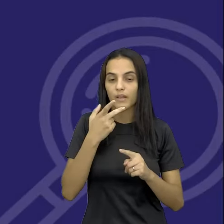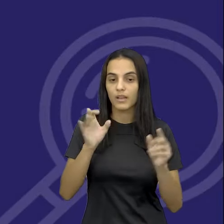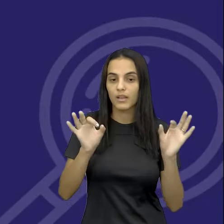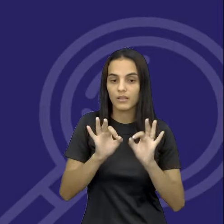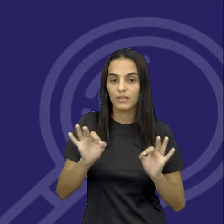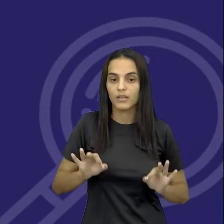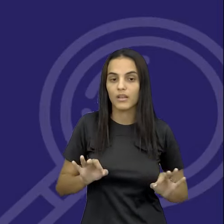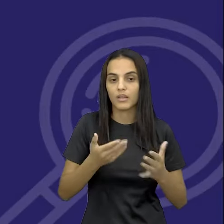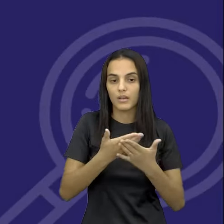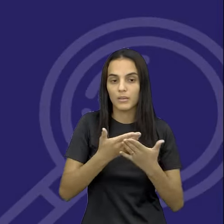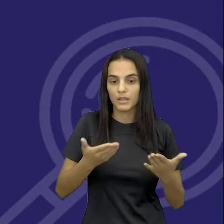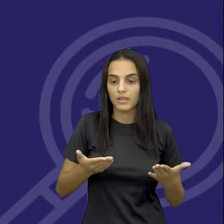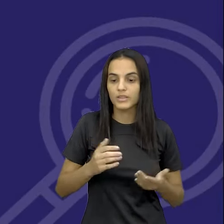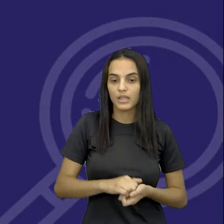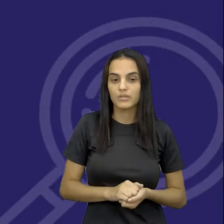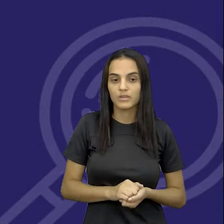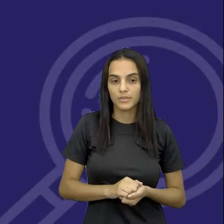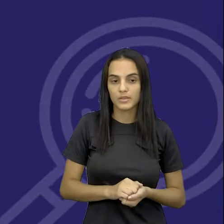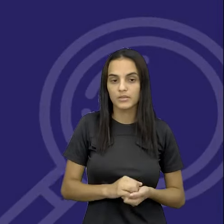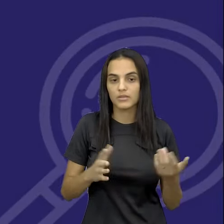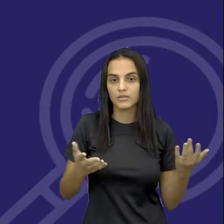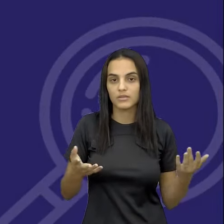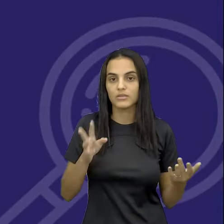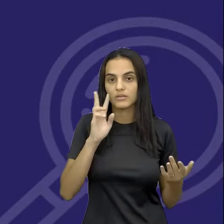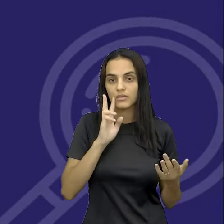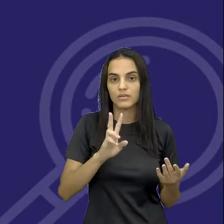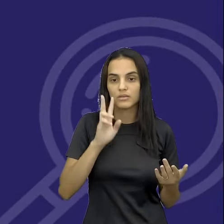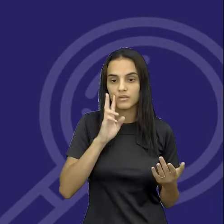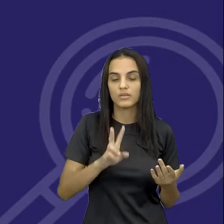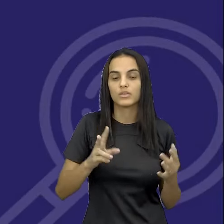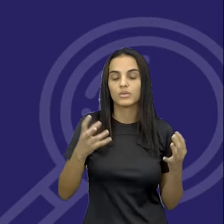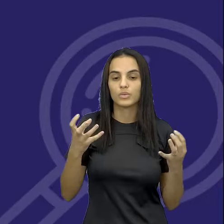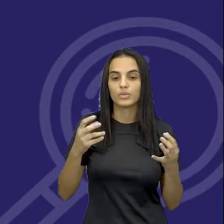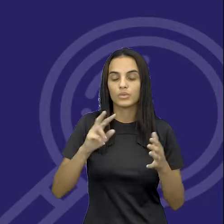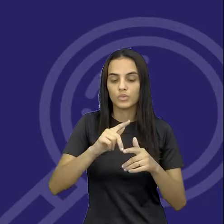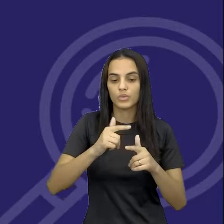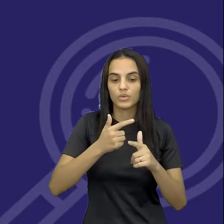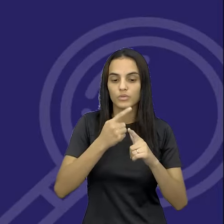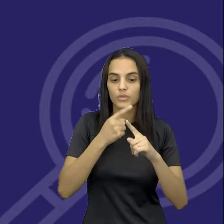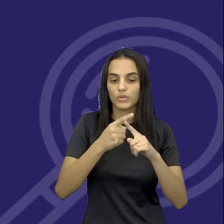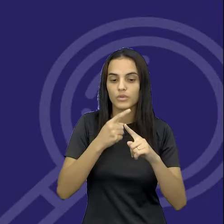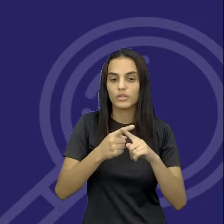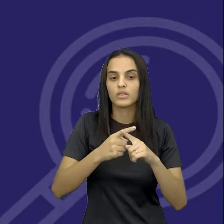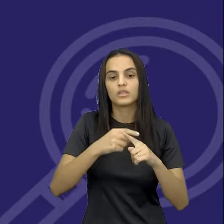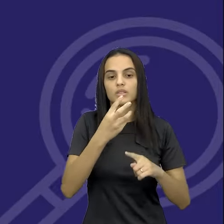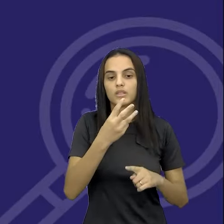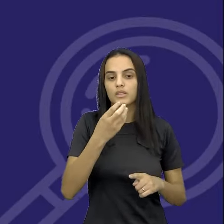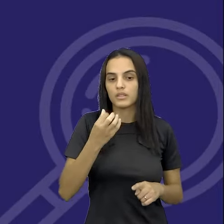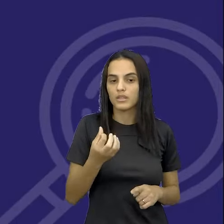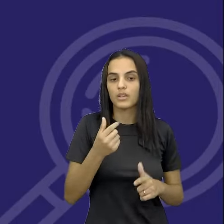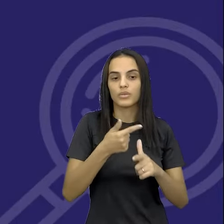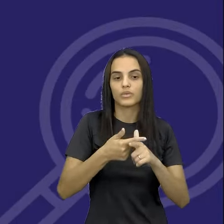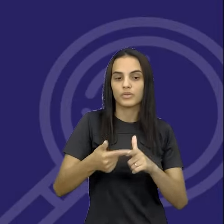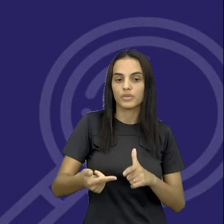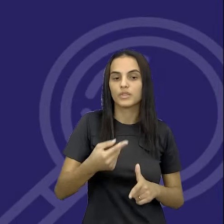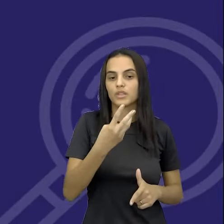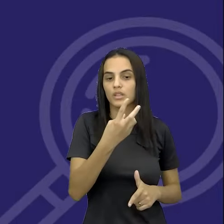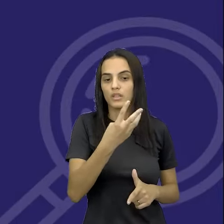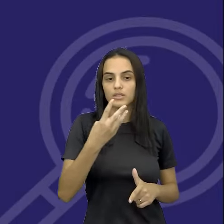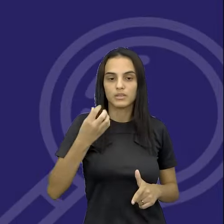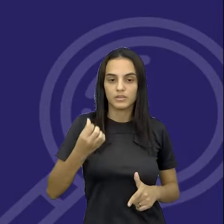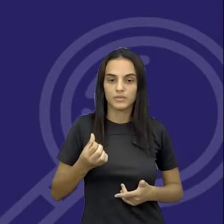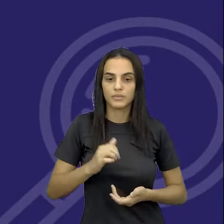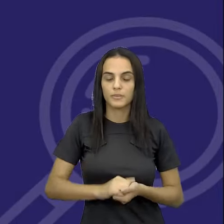para eles, né, então a gente vai ver, né, os múltiplos de 36 ou os divisores, né, de 36,